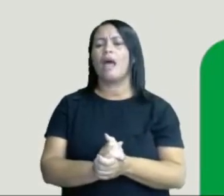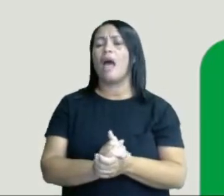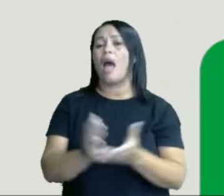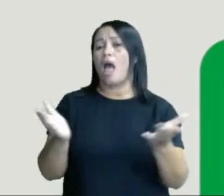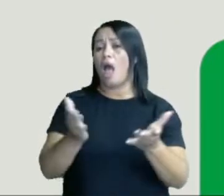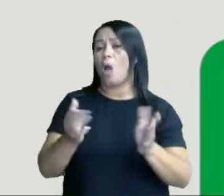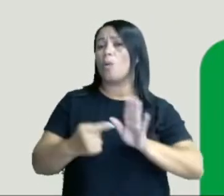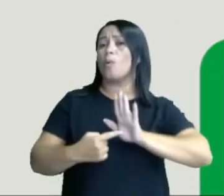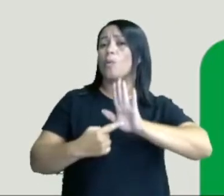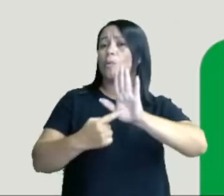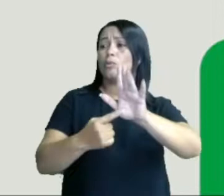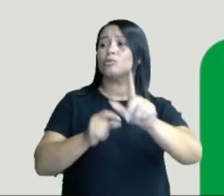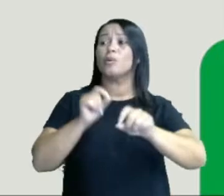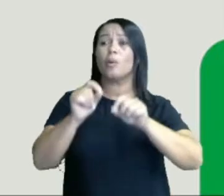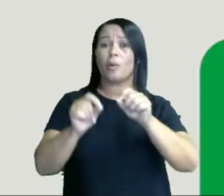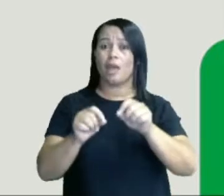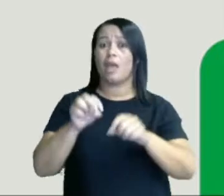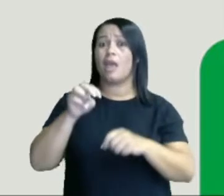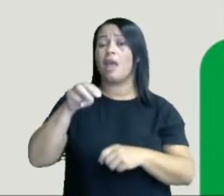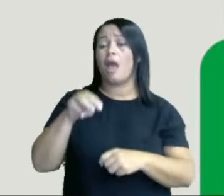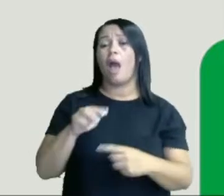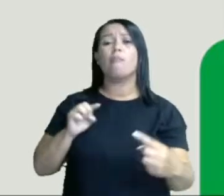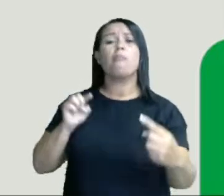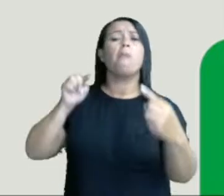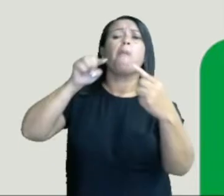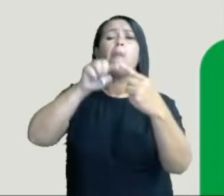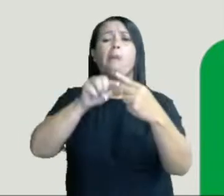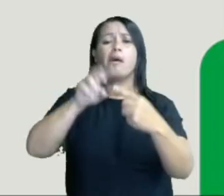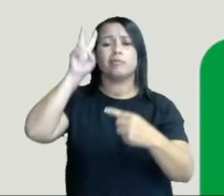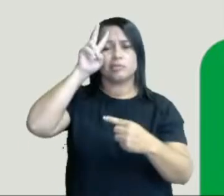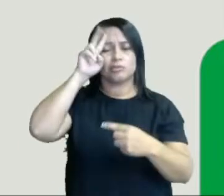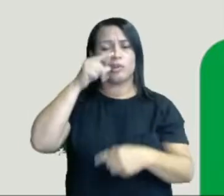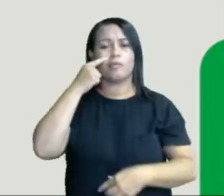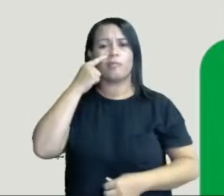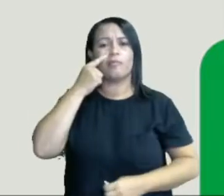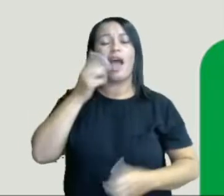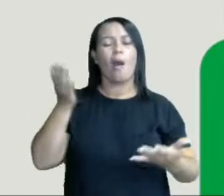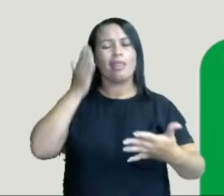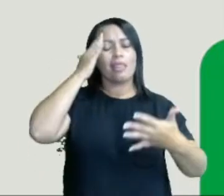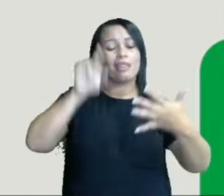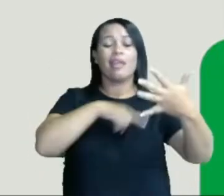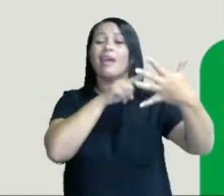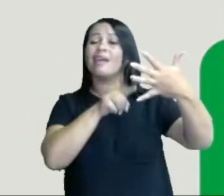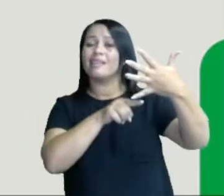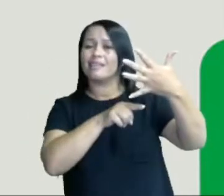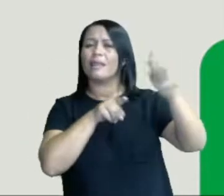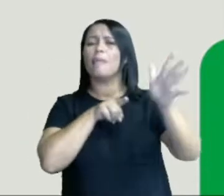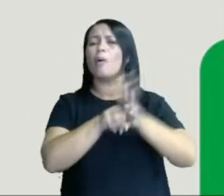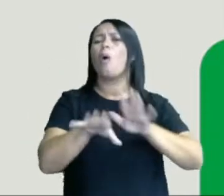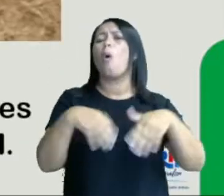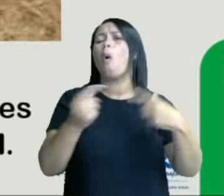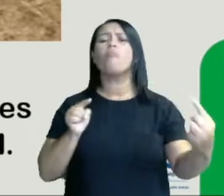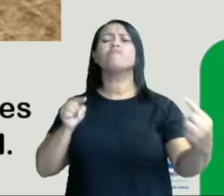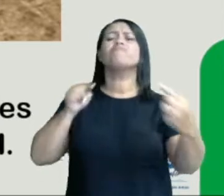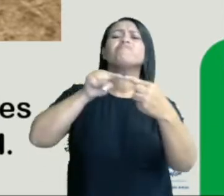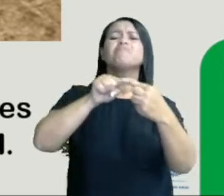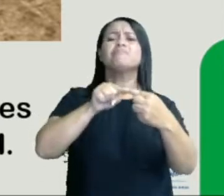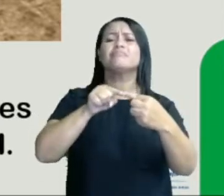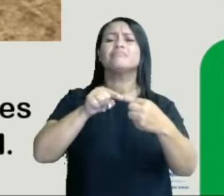para vocês a moral da história e a gente vai entender ela agora na quinta questão. Qual a moral da história?